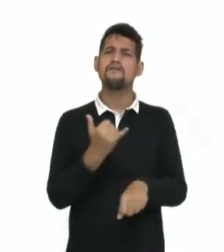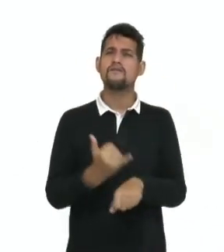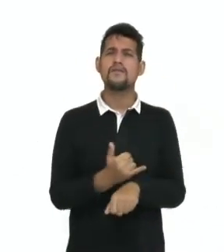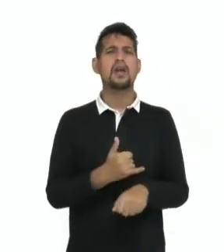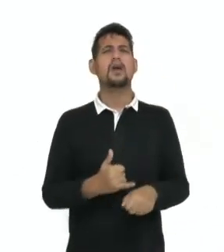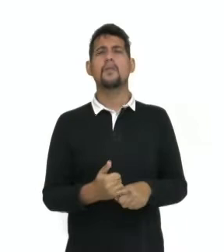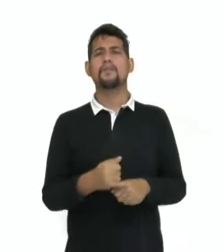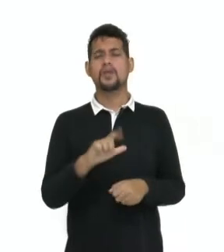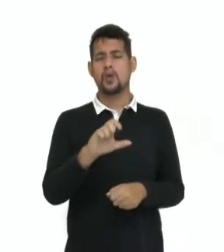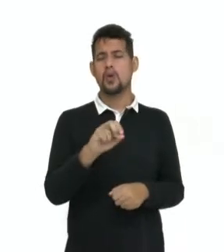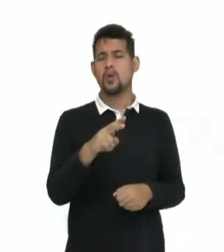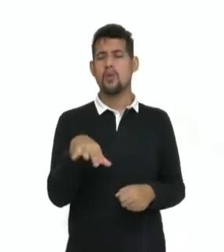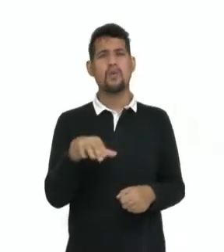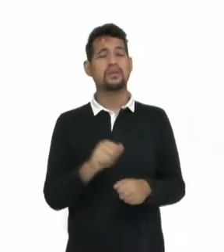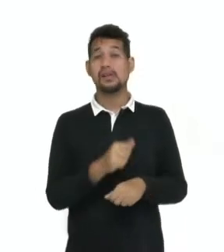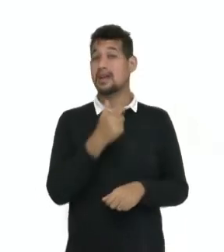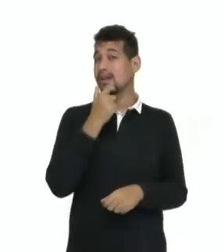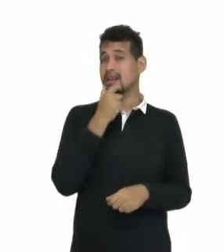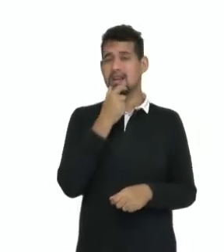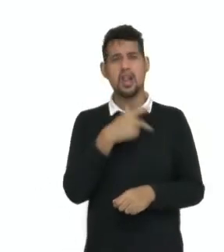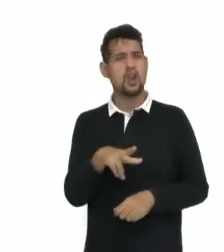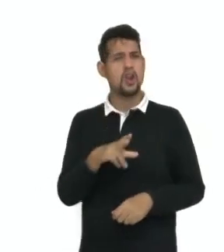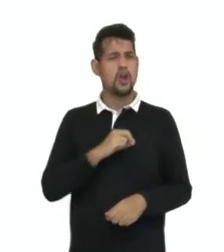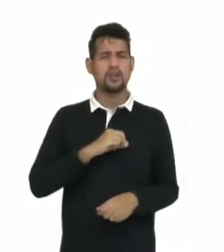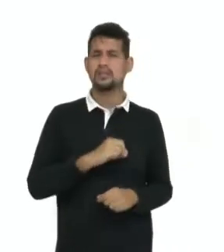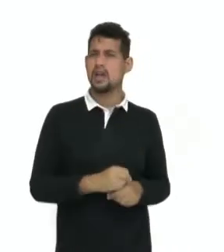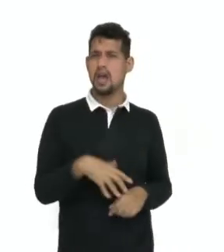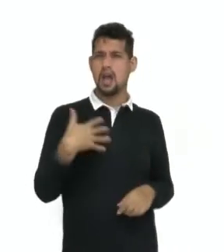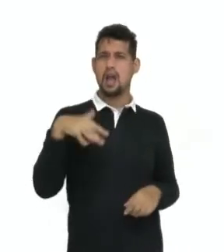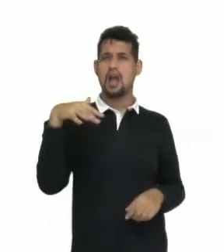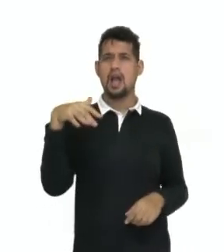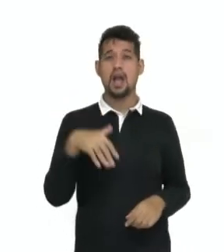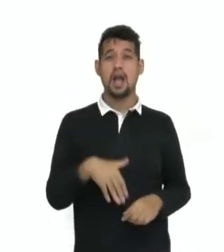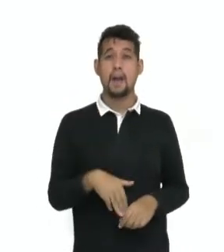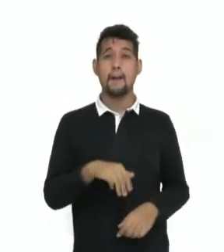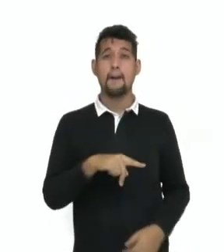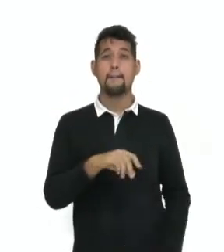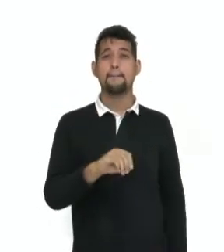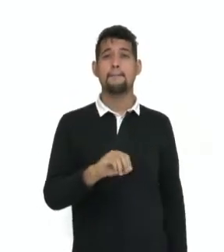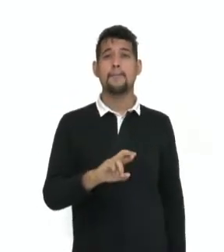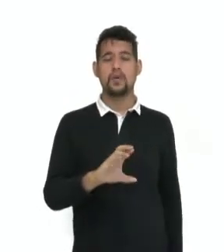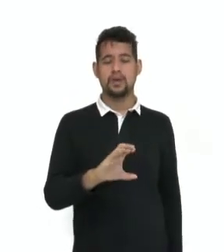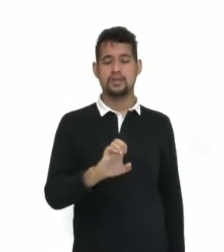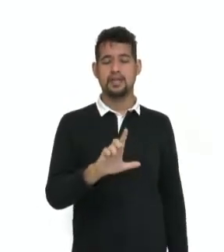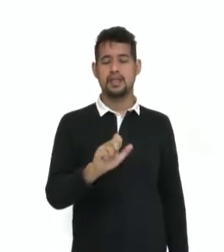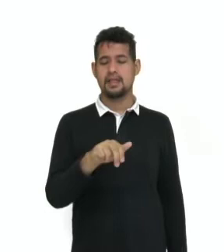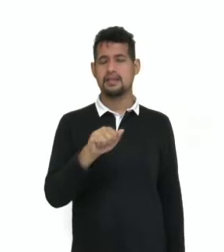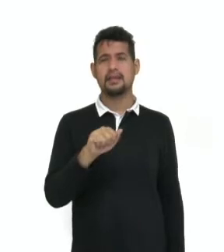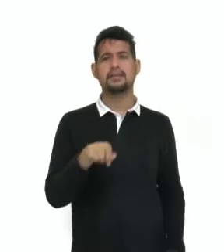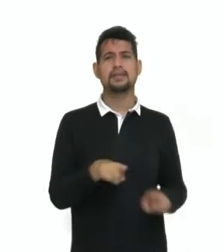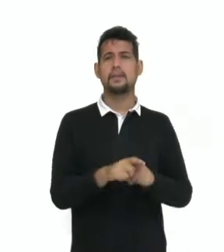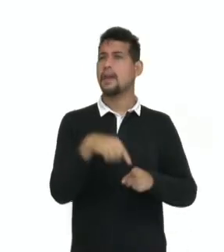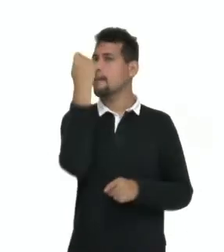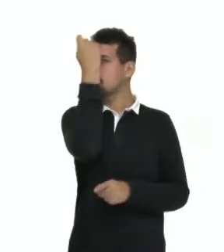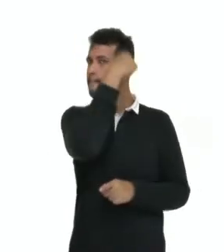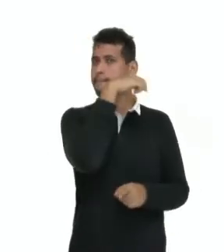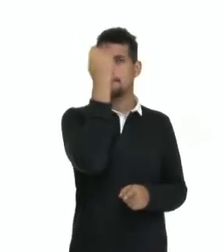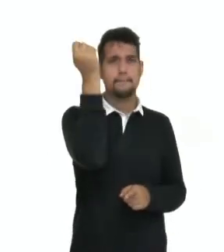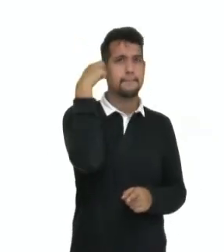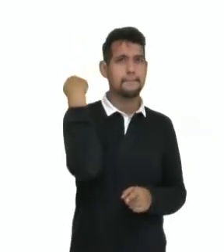louça. A louçaria inglesa era moda no período, a porcelana inglesa, pentes, né? E também